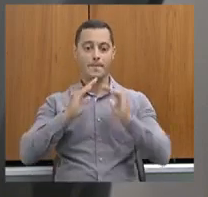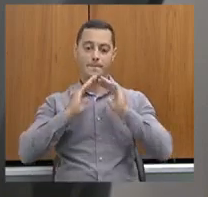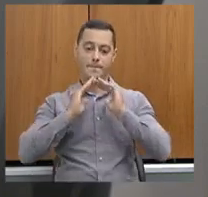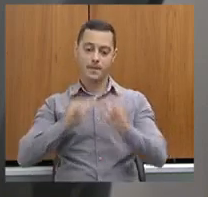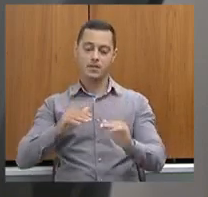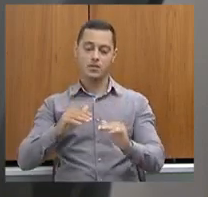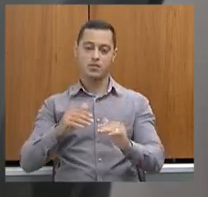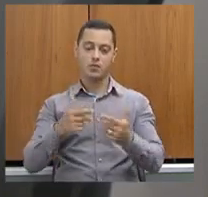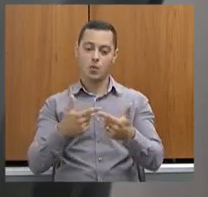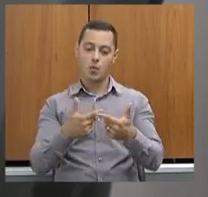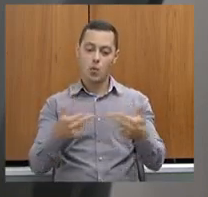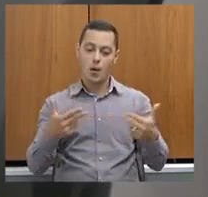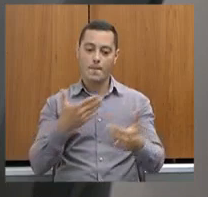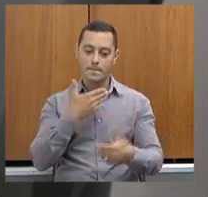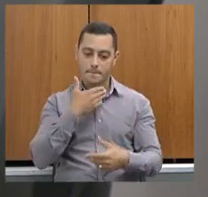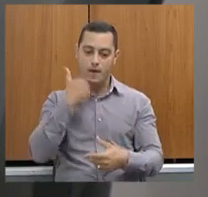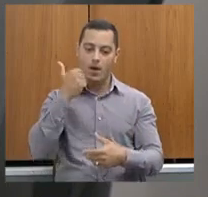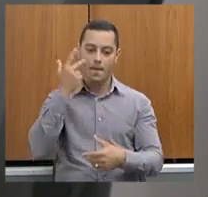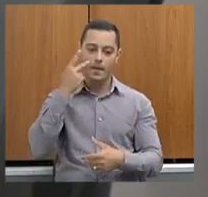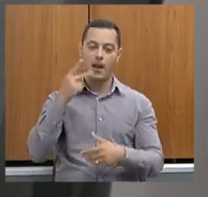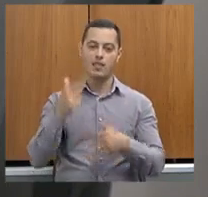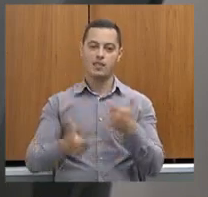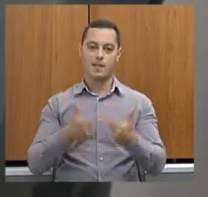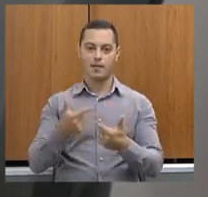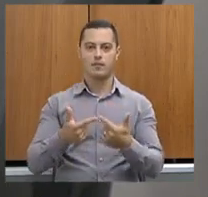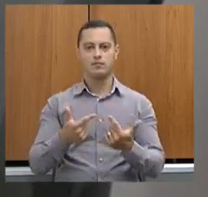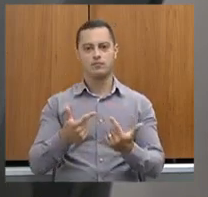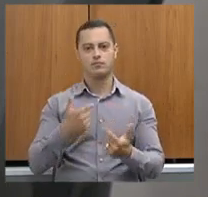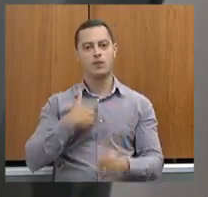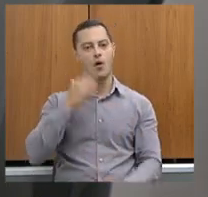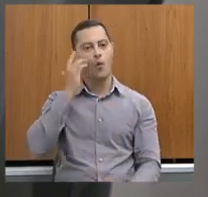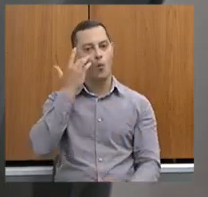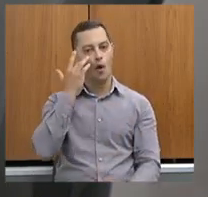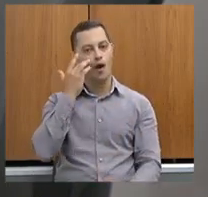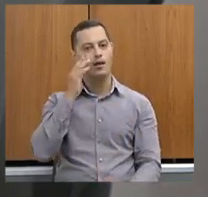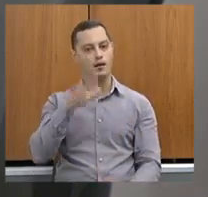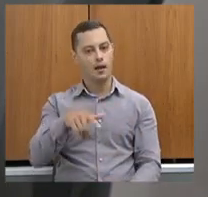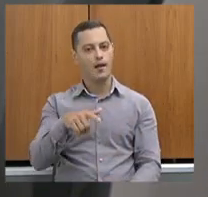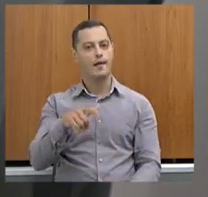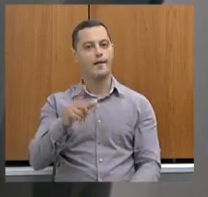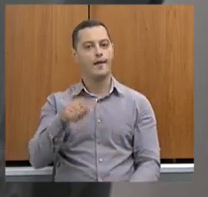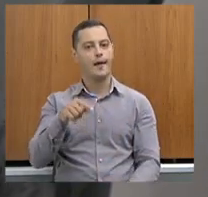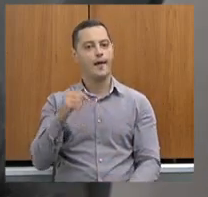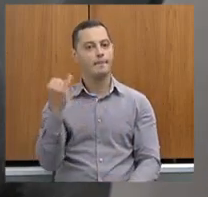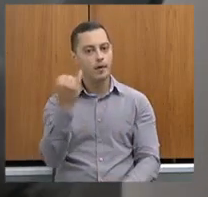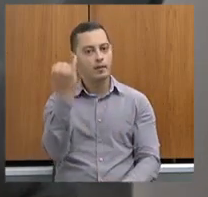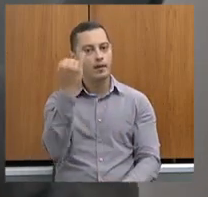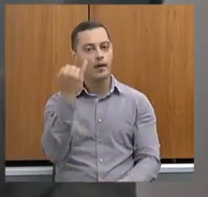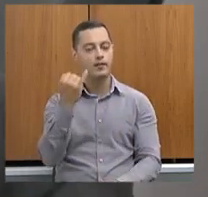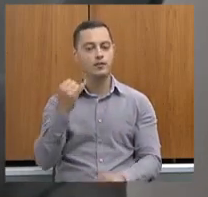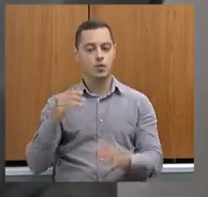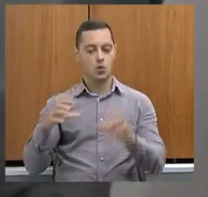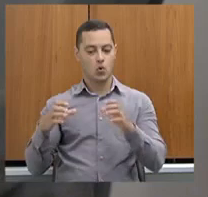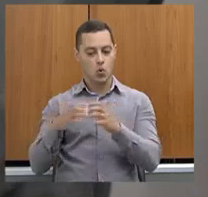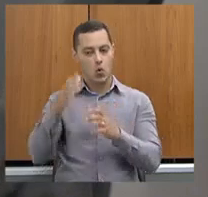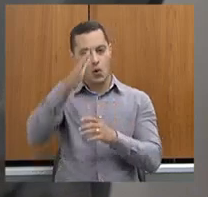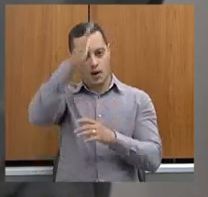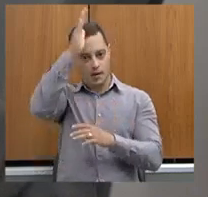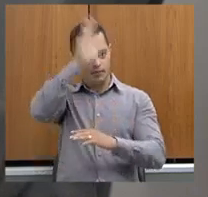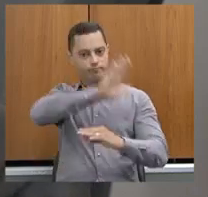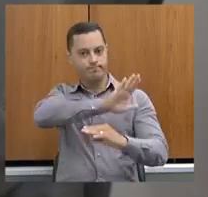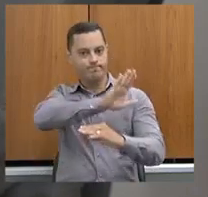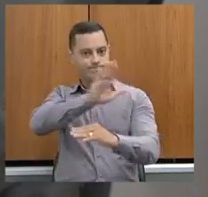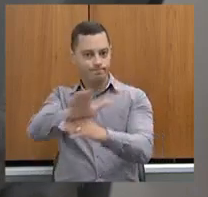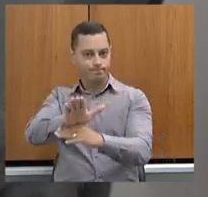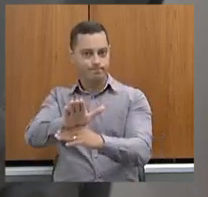para trabalhar então eu acho que é algo razoável para um próprio Militar do bombeiro está nos cobrando é assim envolve